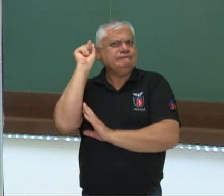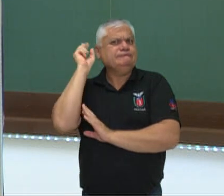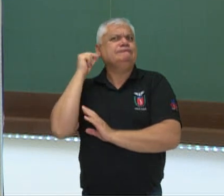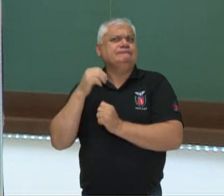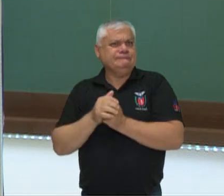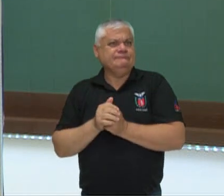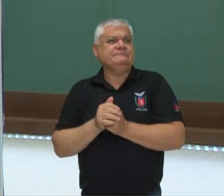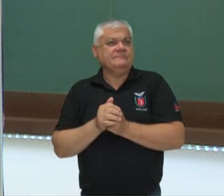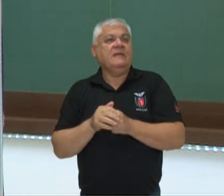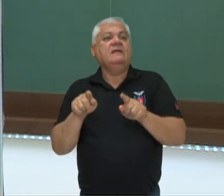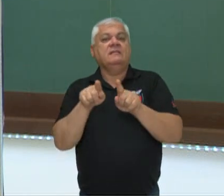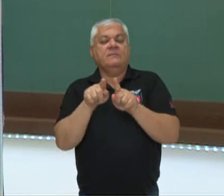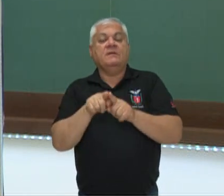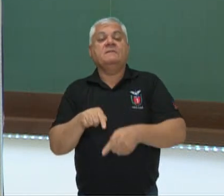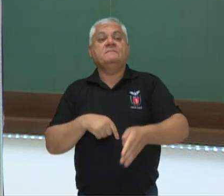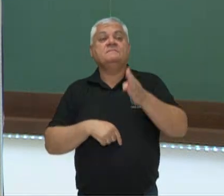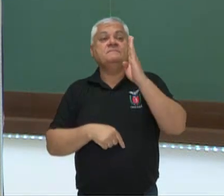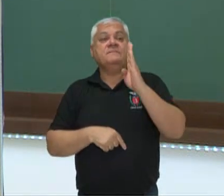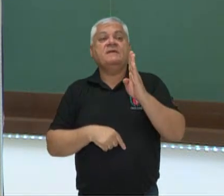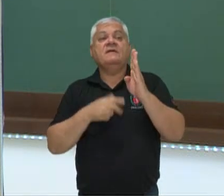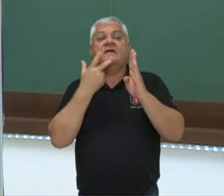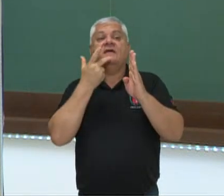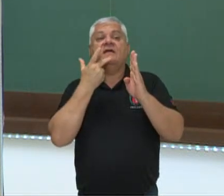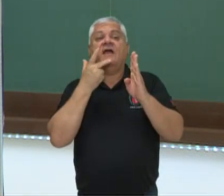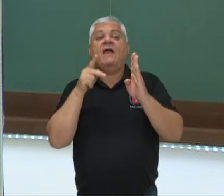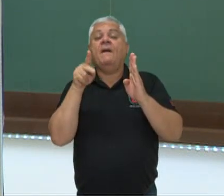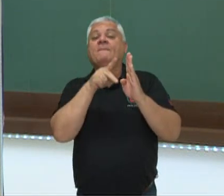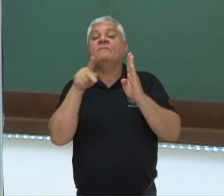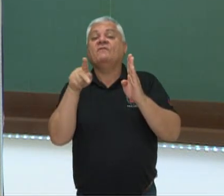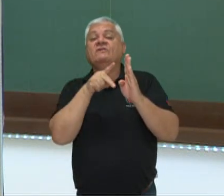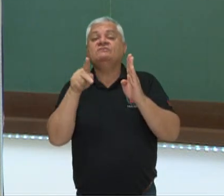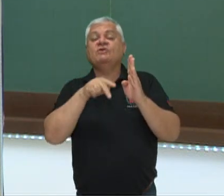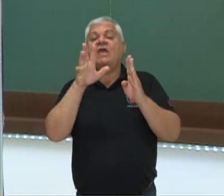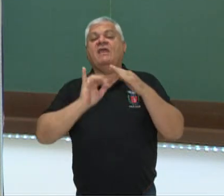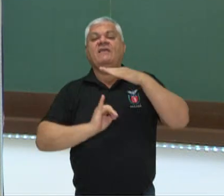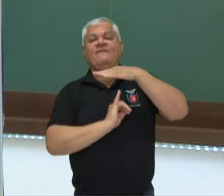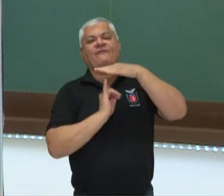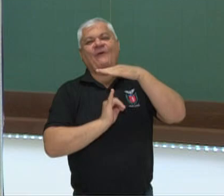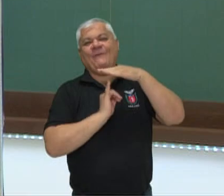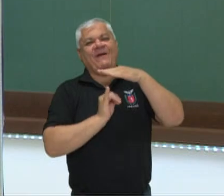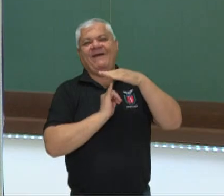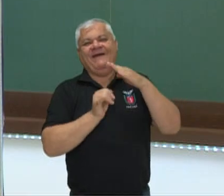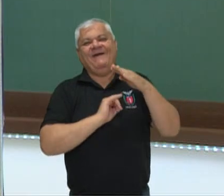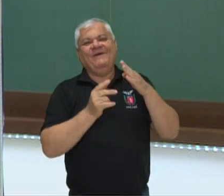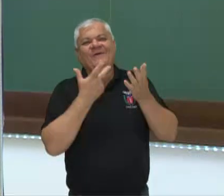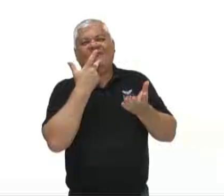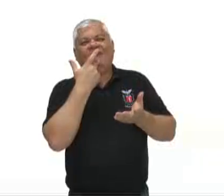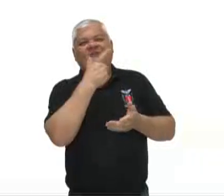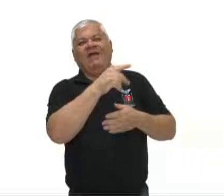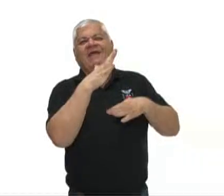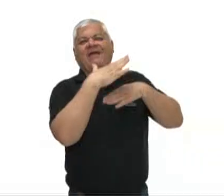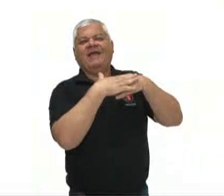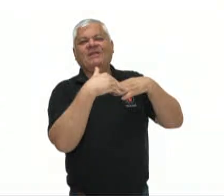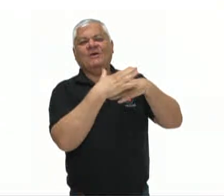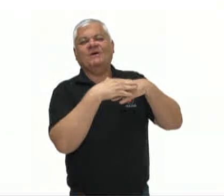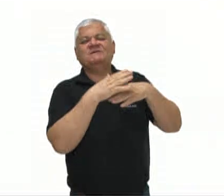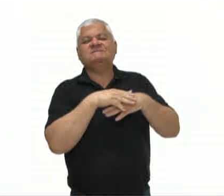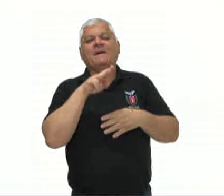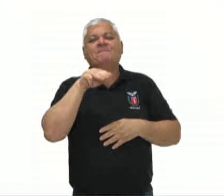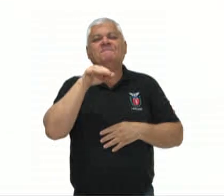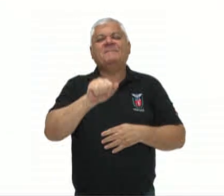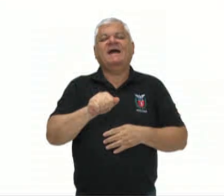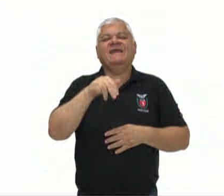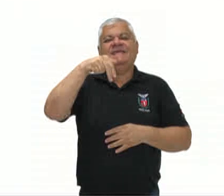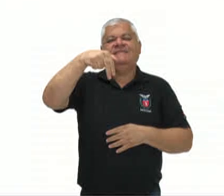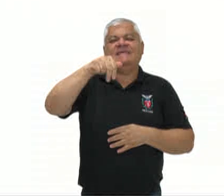arcaísmo. E na letra B, a fala da professora é informal, marcada pela abreviação carinhosa do nome da avó,